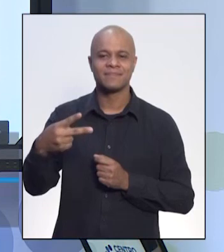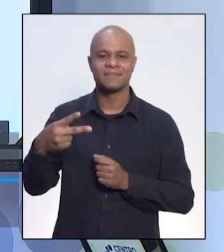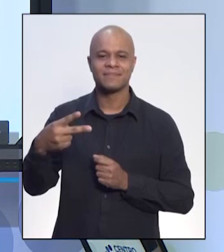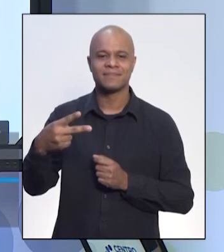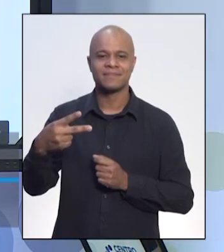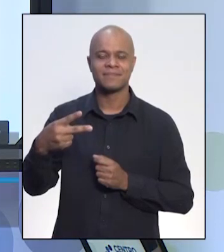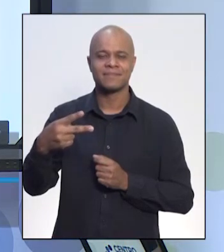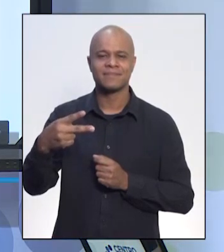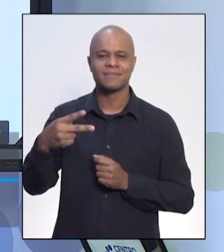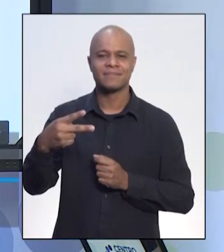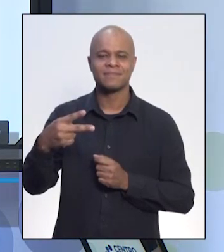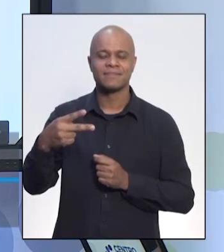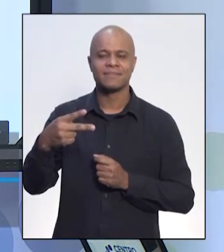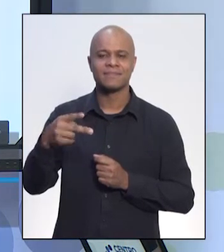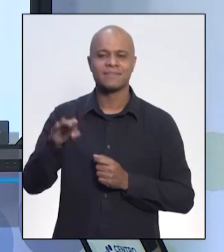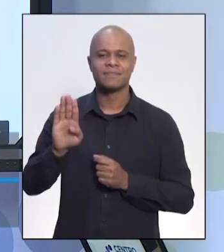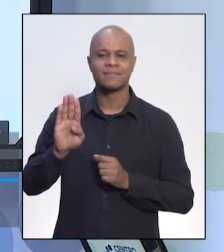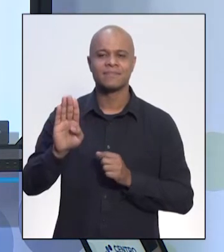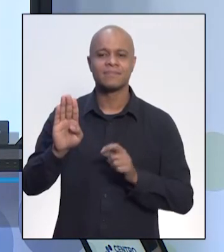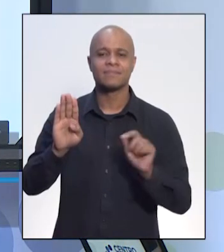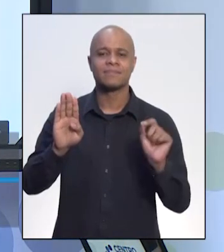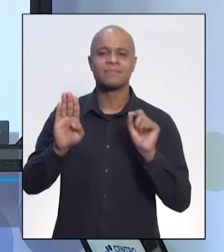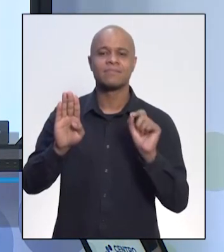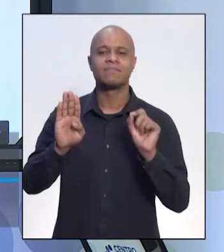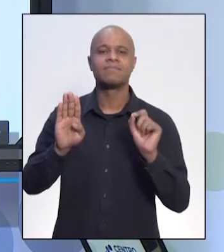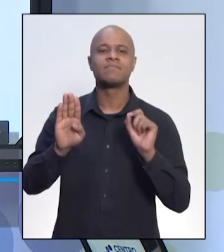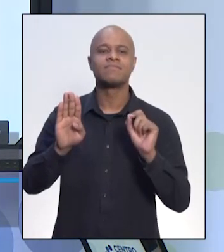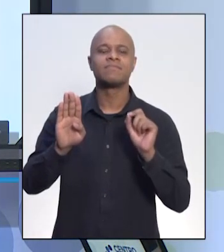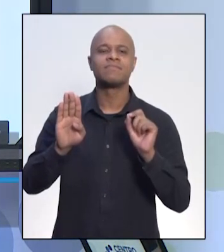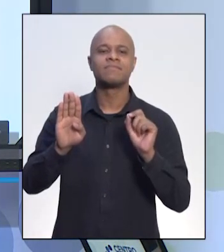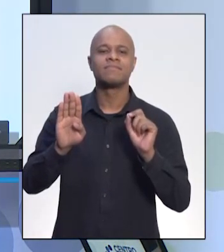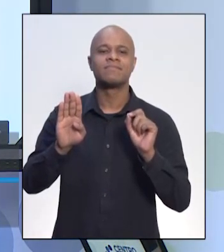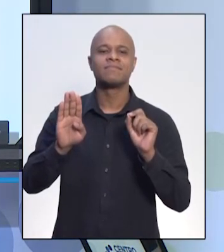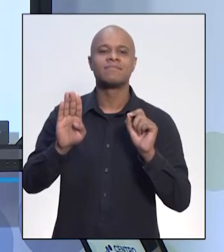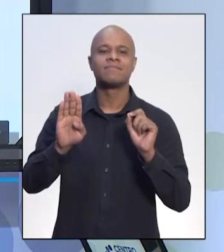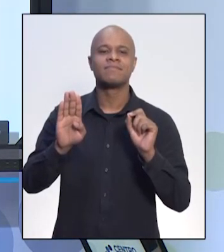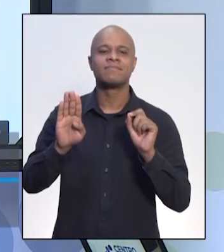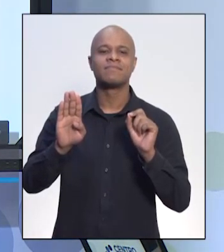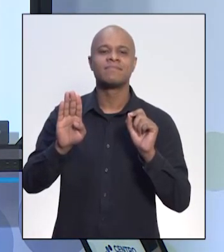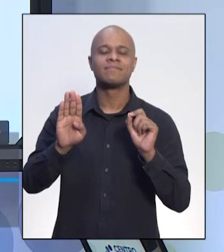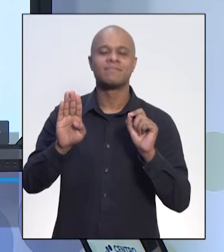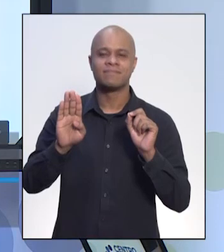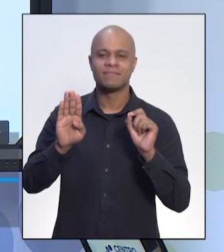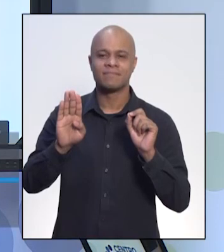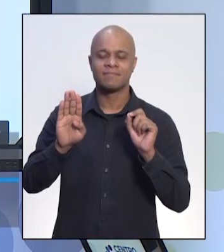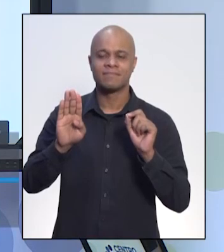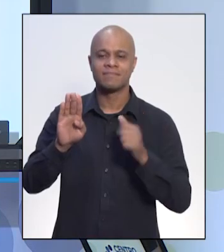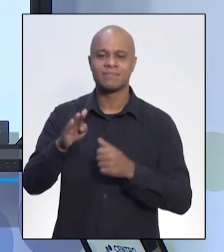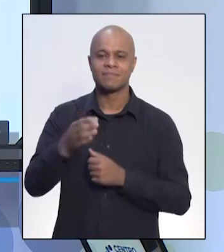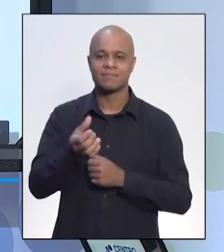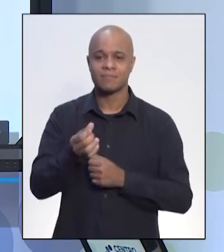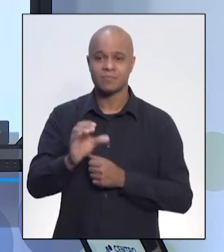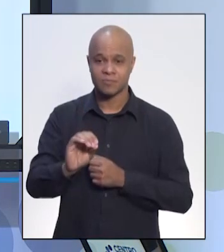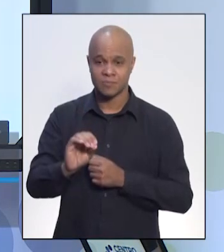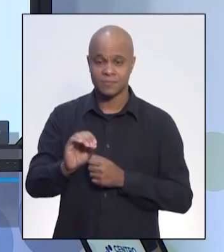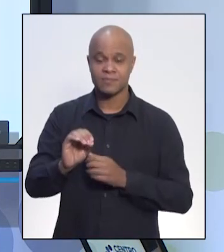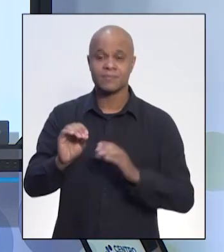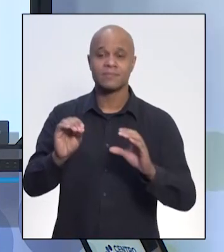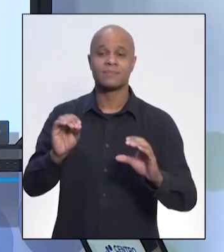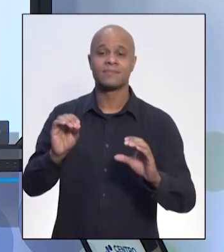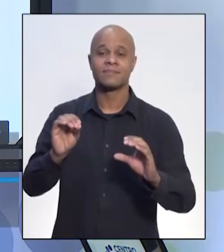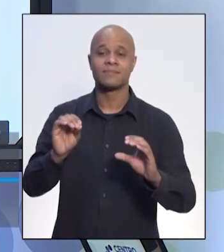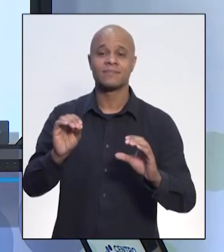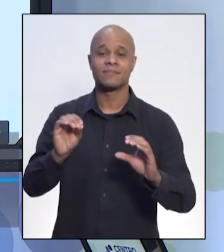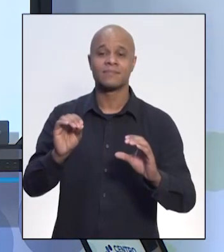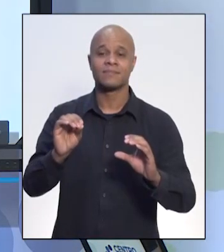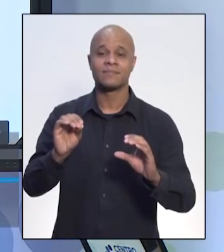2. Quem é o b? O b é o coeficiente na frente do x, o que acompanha o x. 60. E quem é o C? 0. Vamos